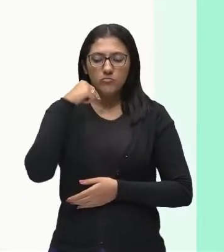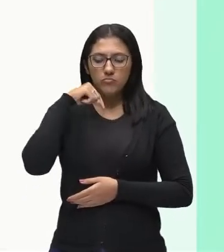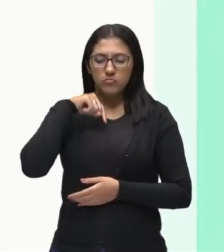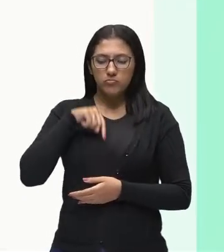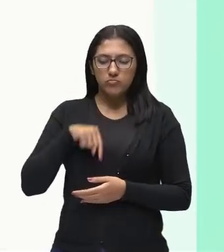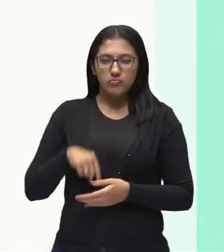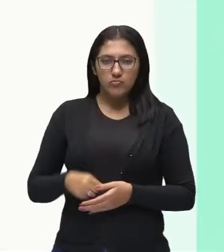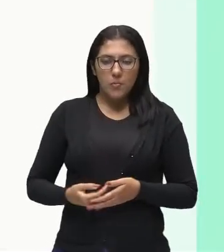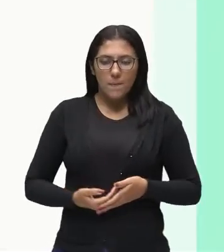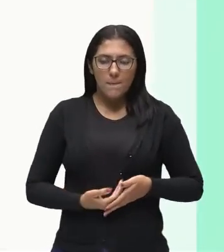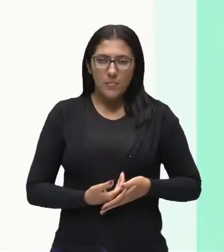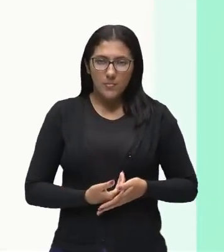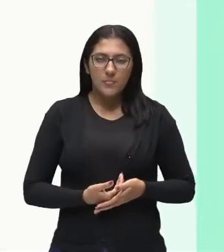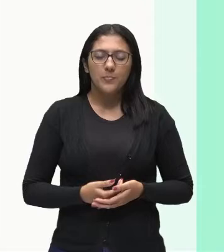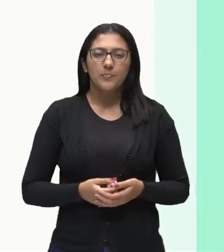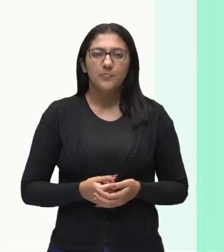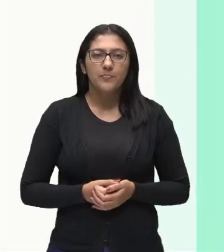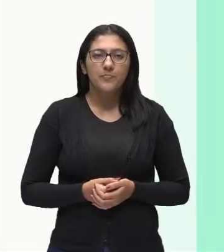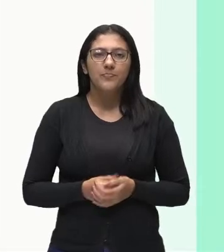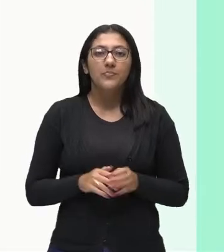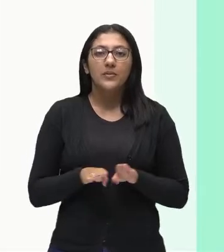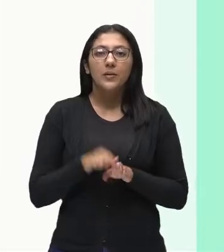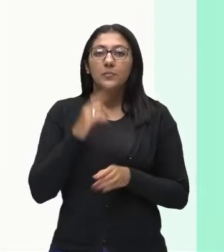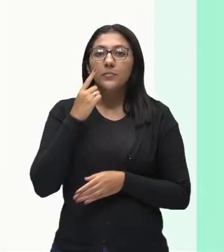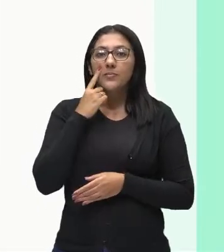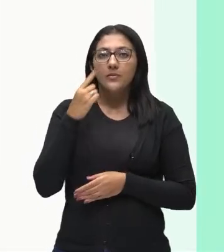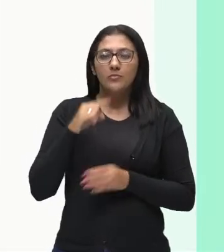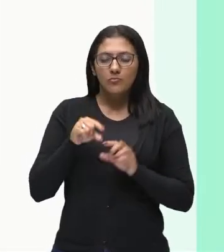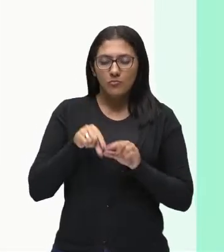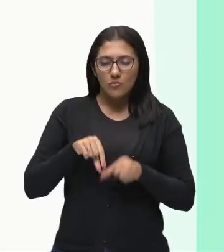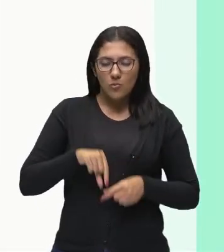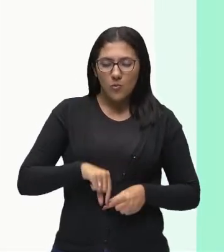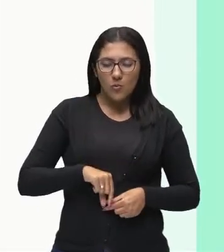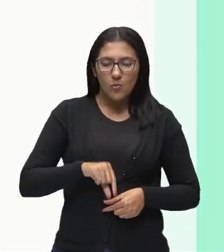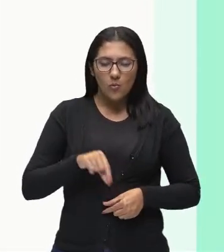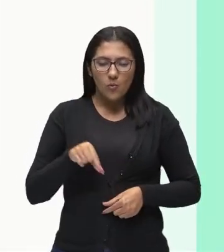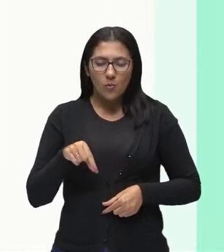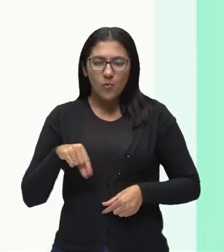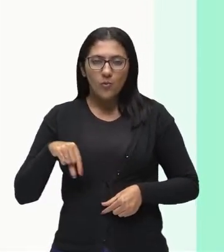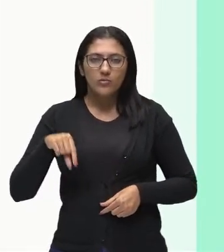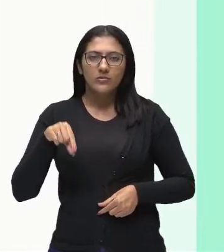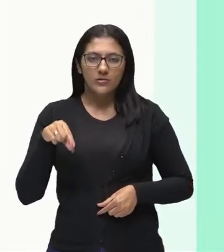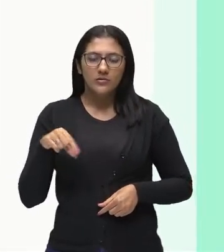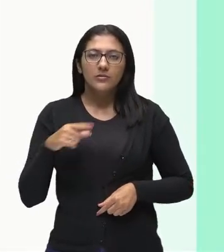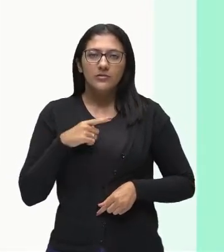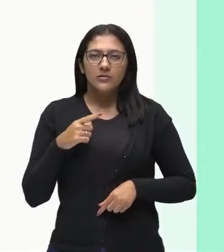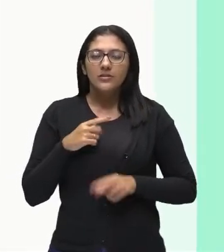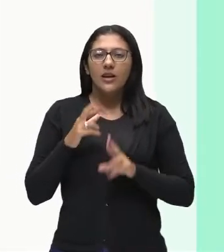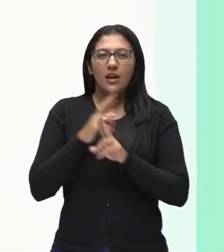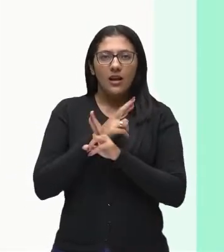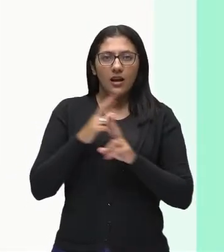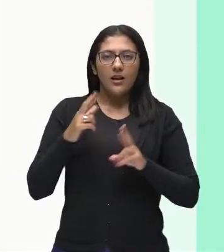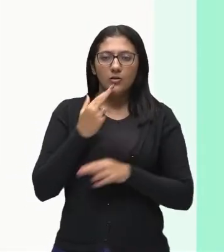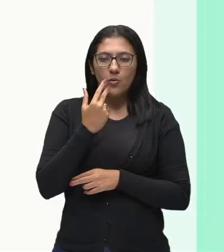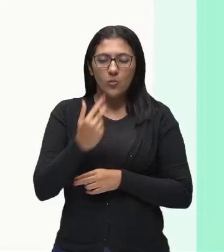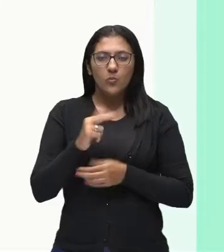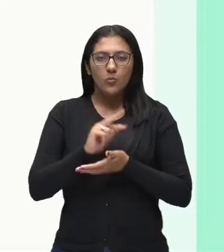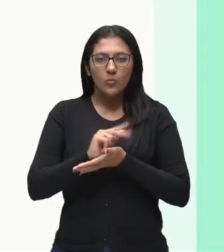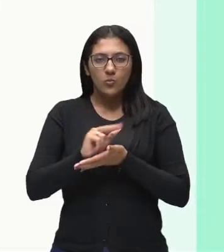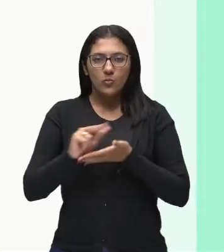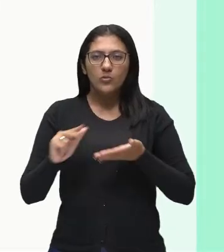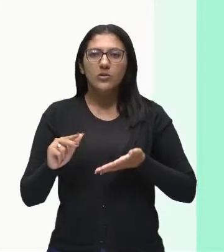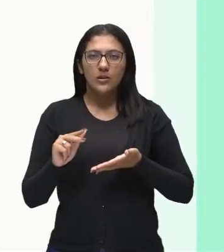E por fim, nós temos também, olha, o cordão umbilical. O cordão umbilical ele liga o feto e até